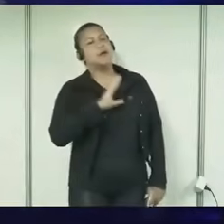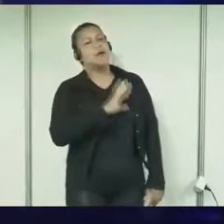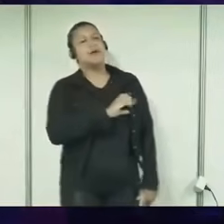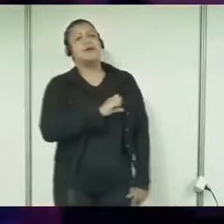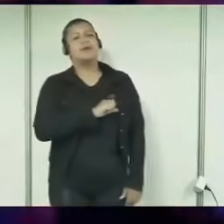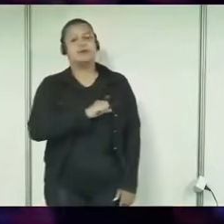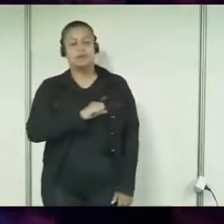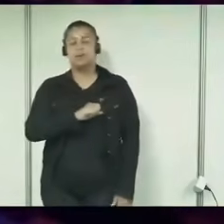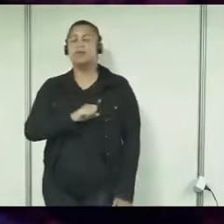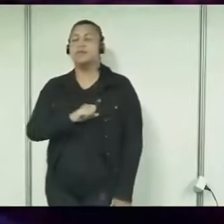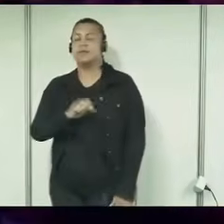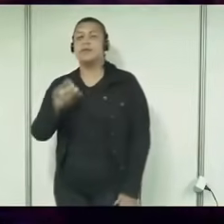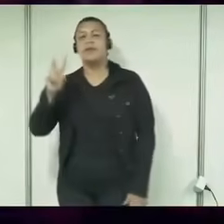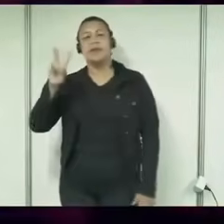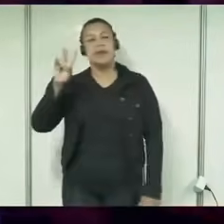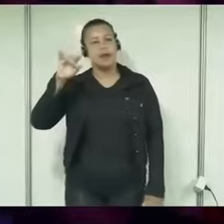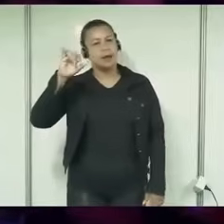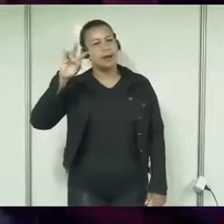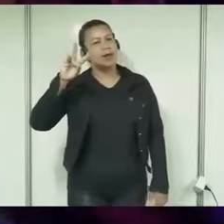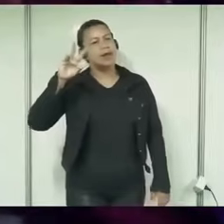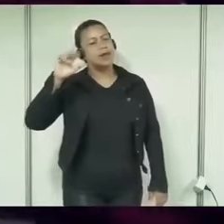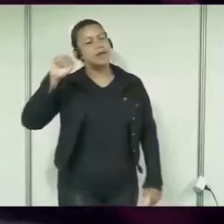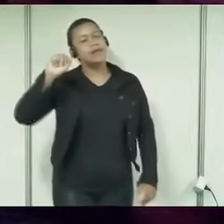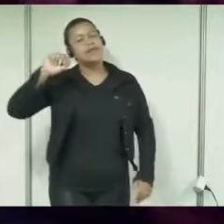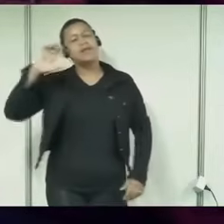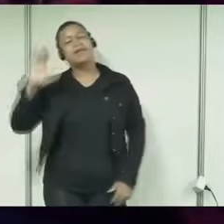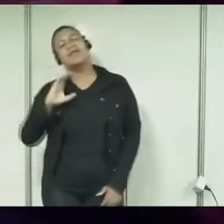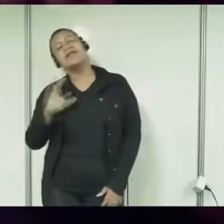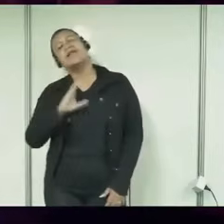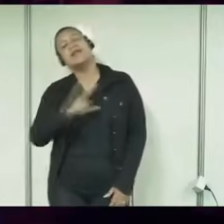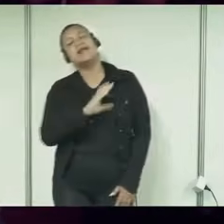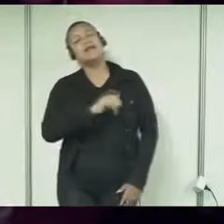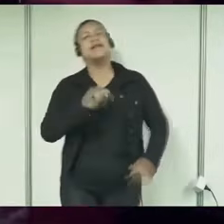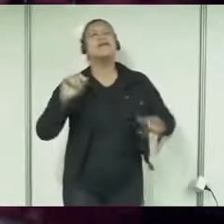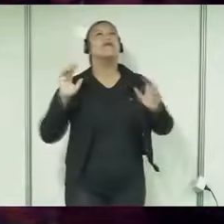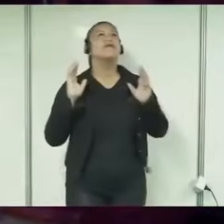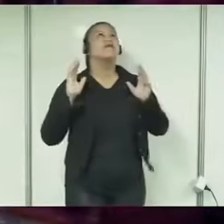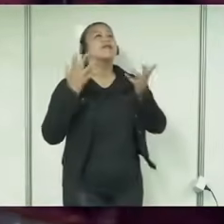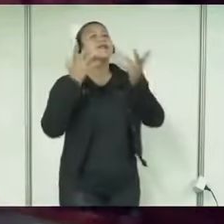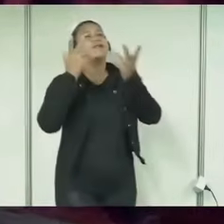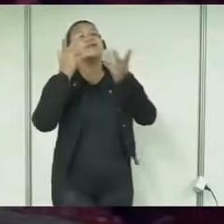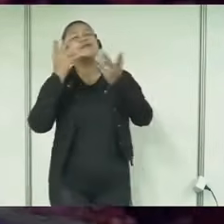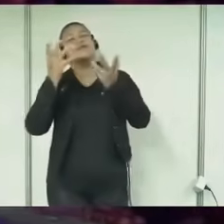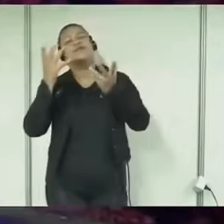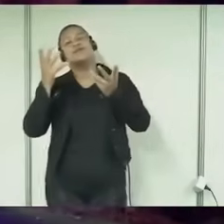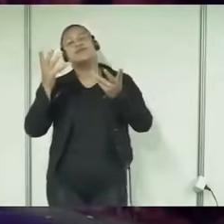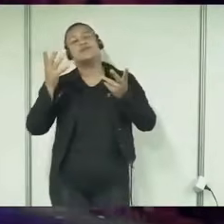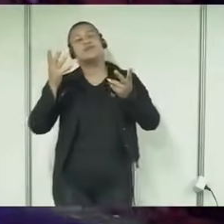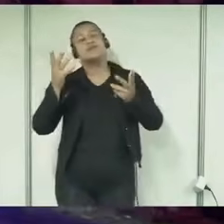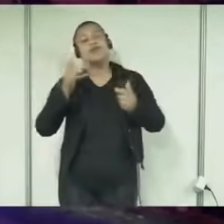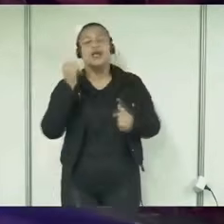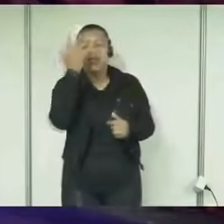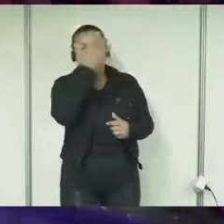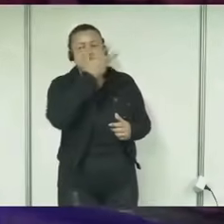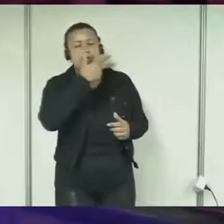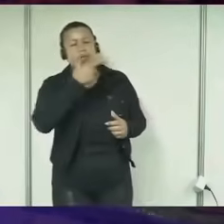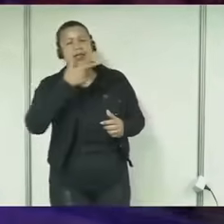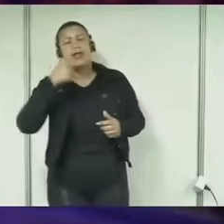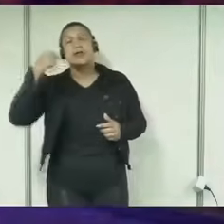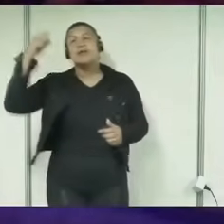Viva o amor, a maior riqueza está no olhar de quem sabe